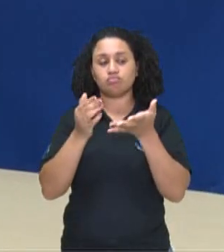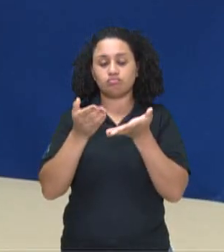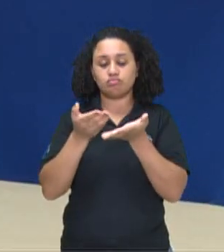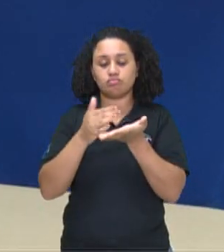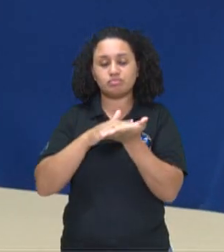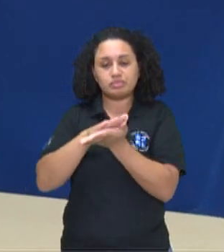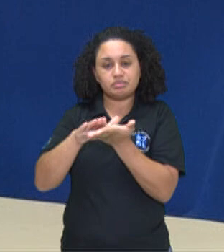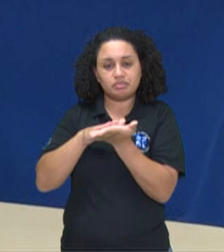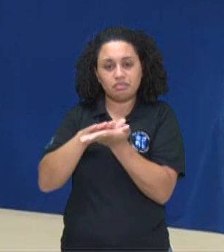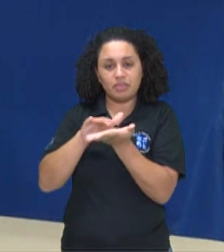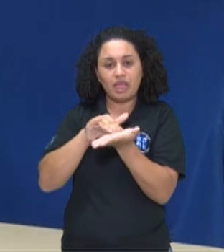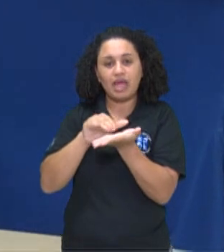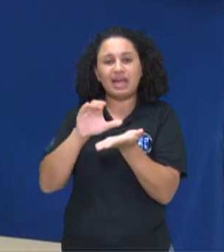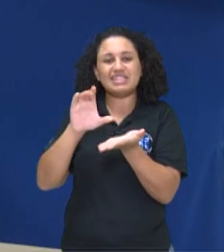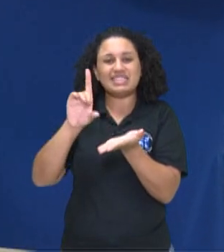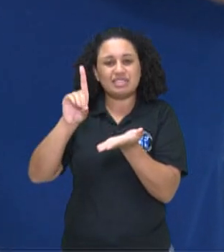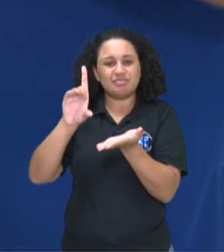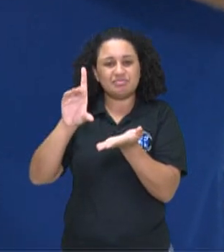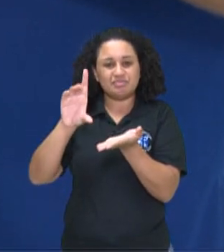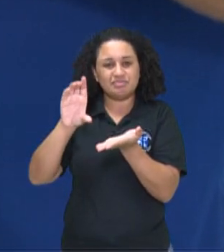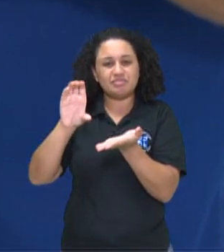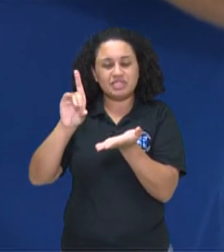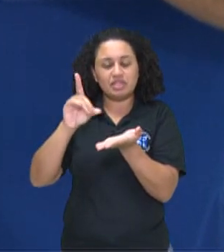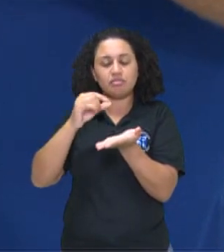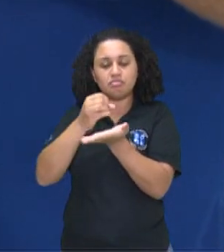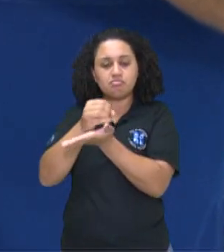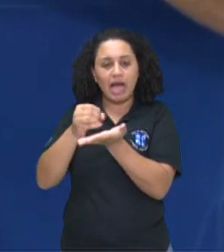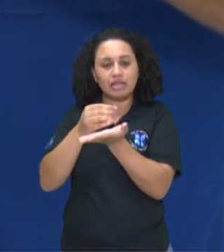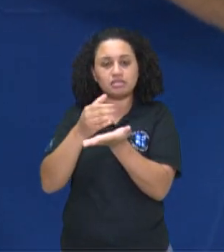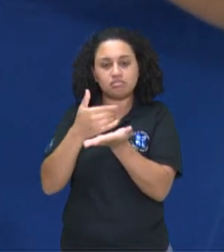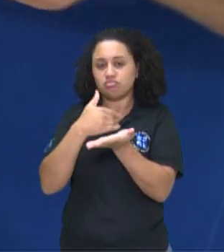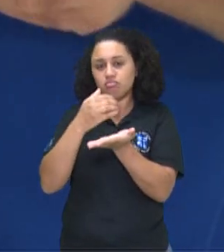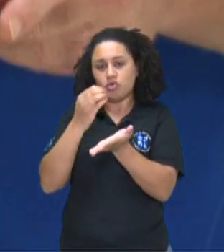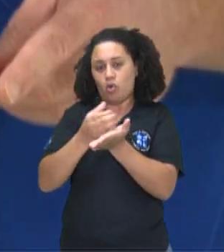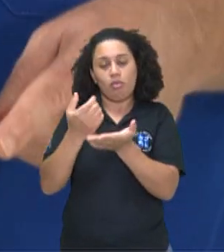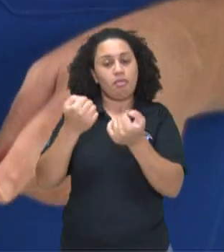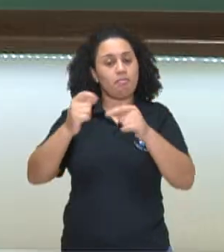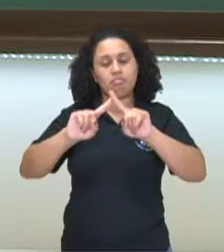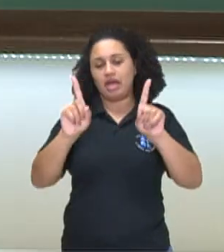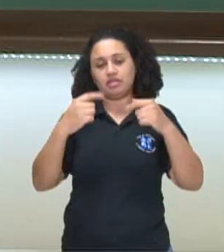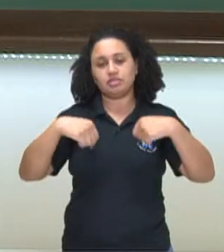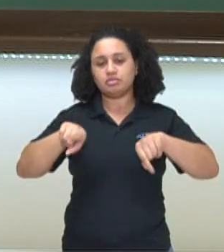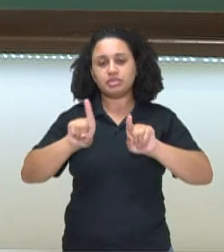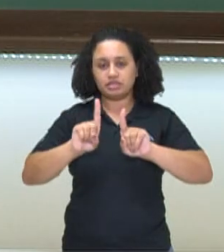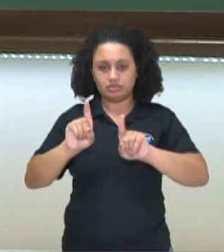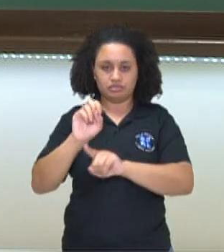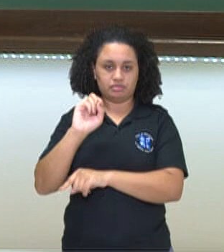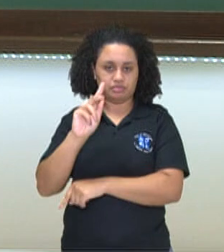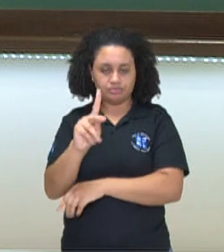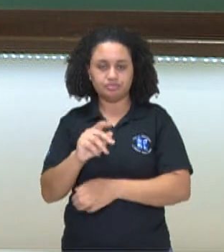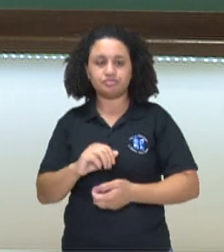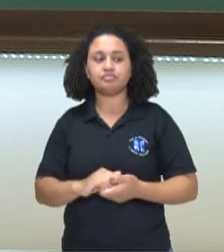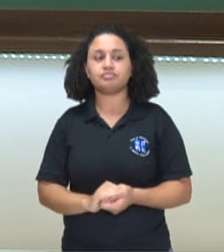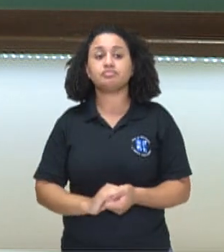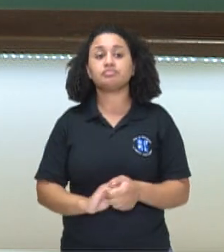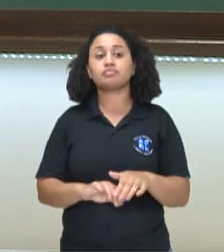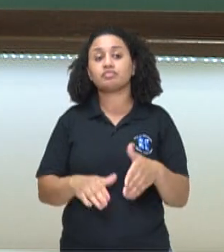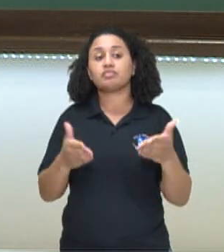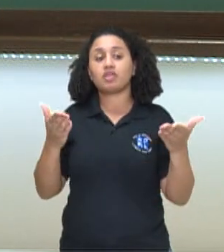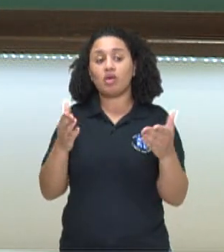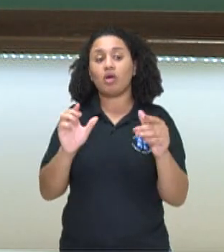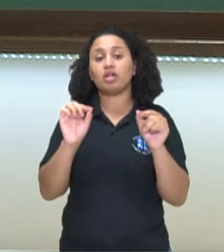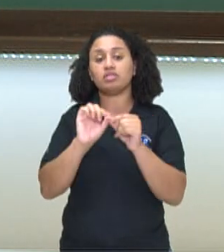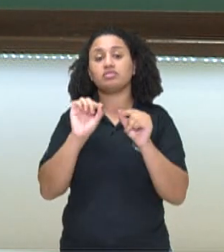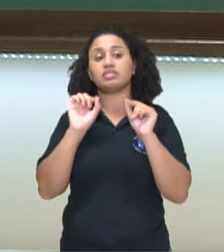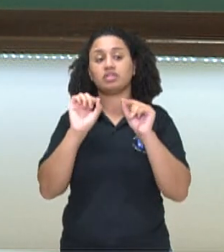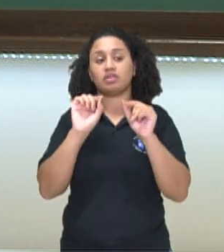uma superfície, um CD, para servir como superfície para os copos, mas não é obrigatório, ok? Bom, agora você vai pegar e vai